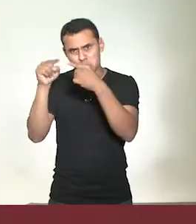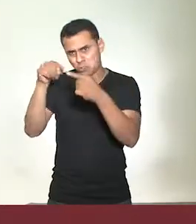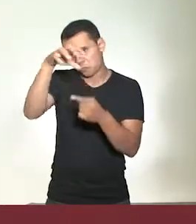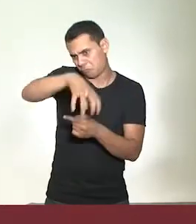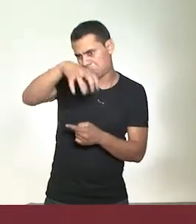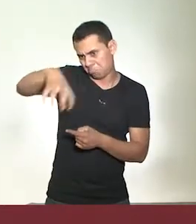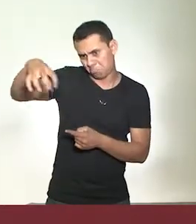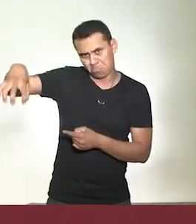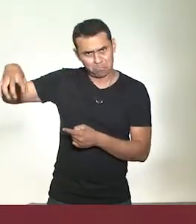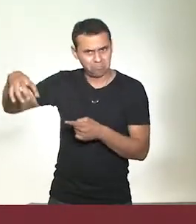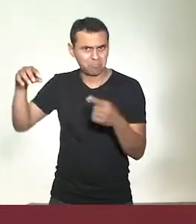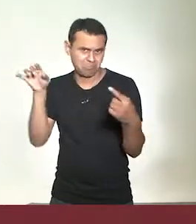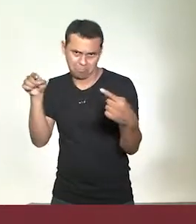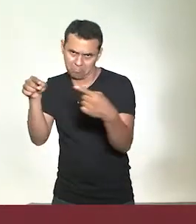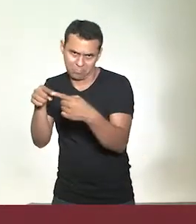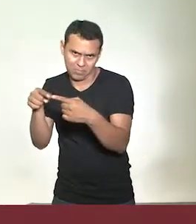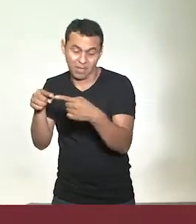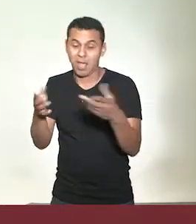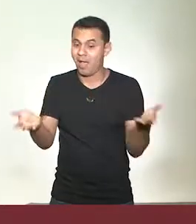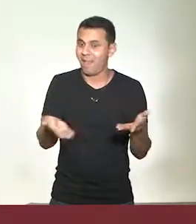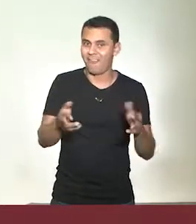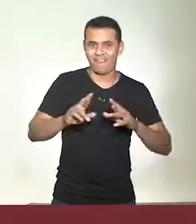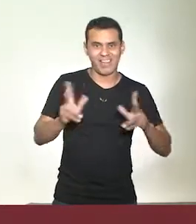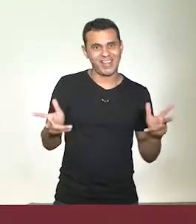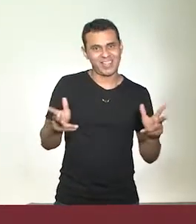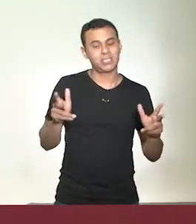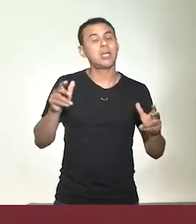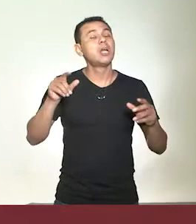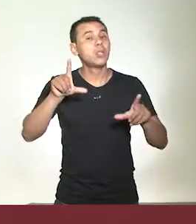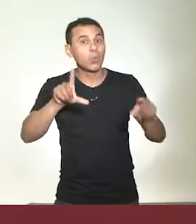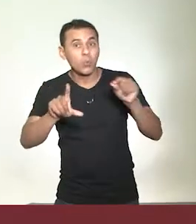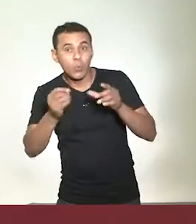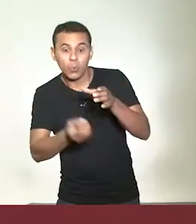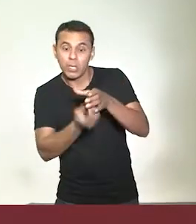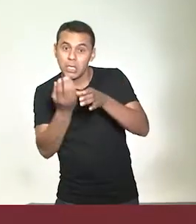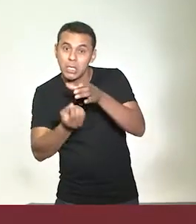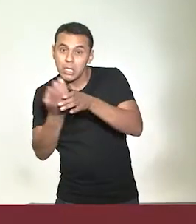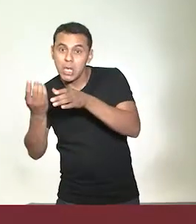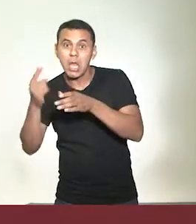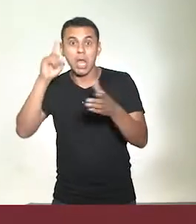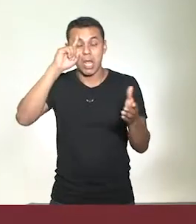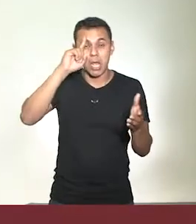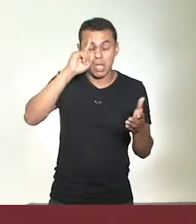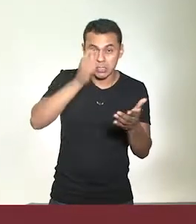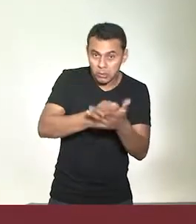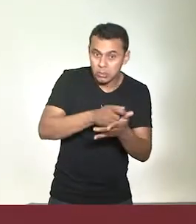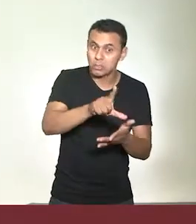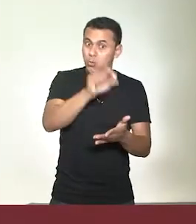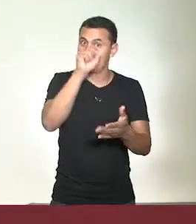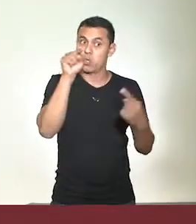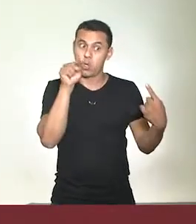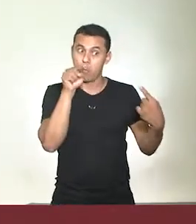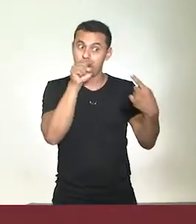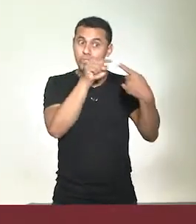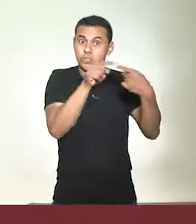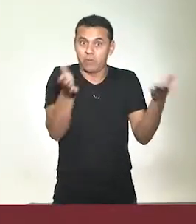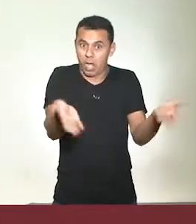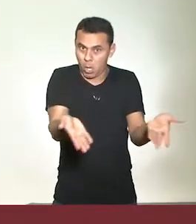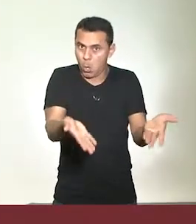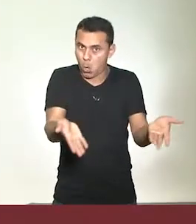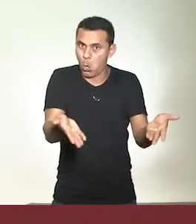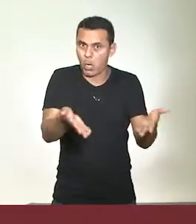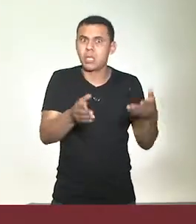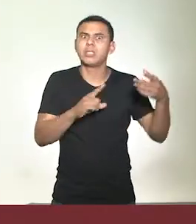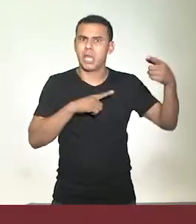objetivos de setores né agora não Nós criamos definimos Quais são os objetivos a priori agora